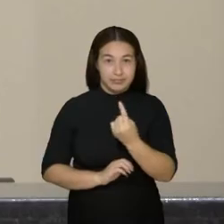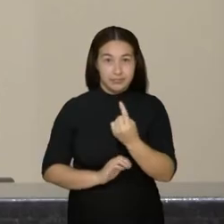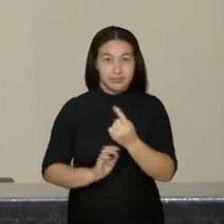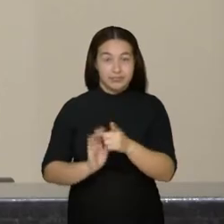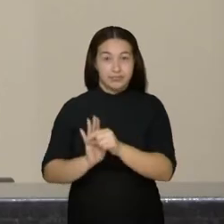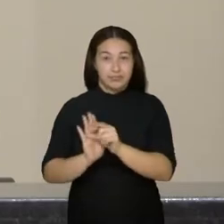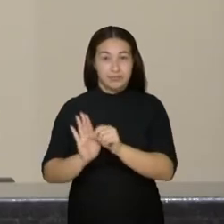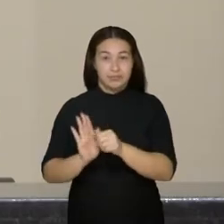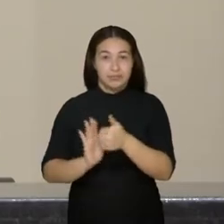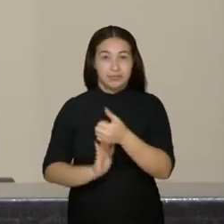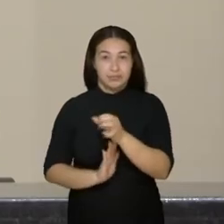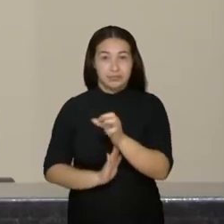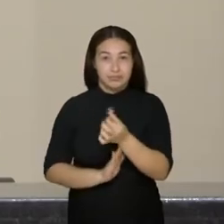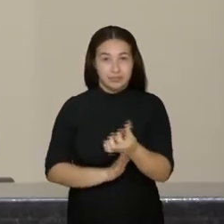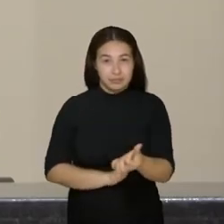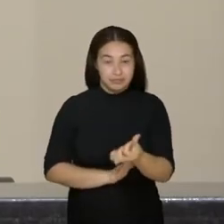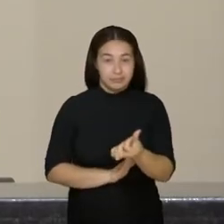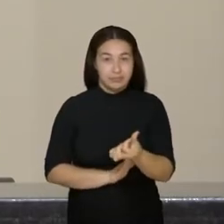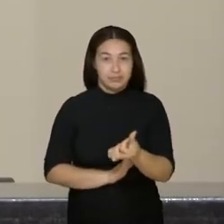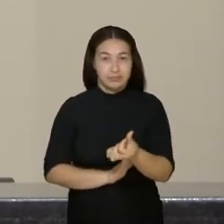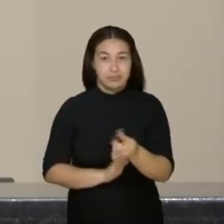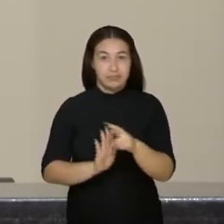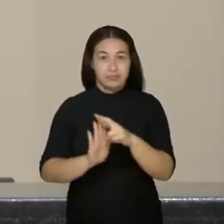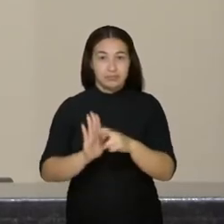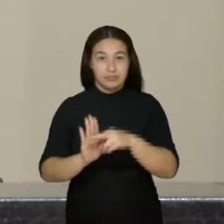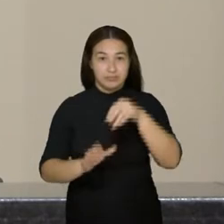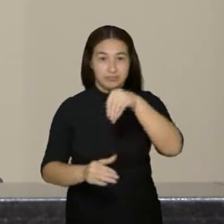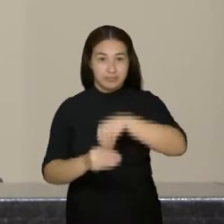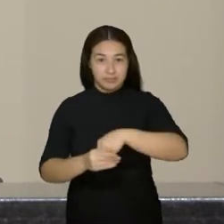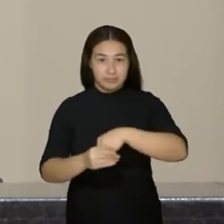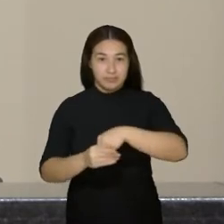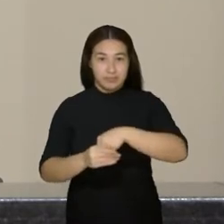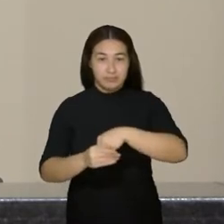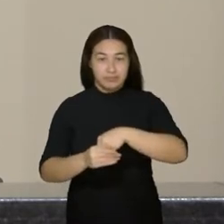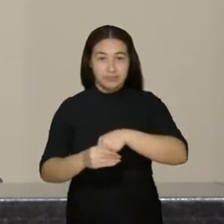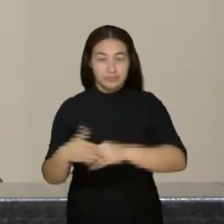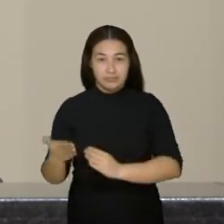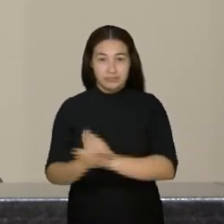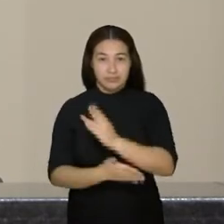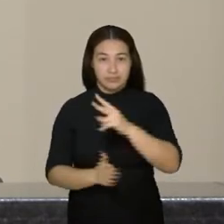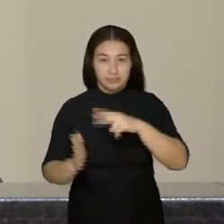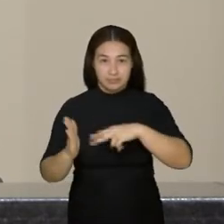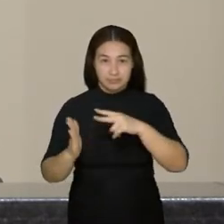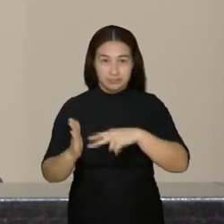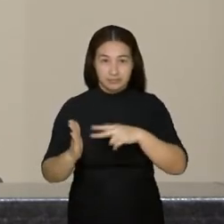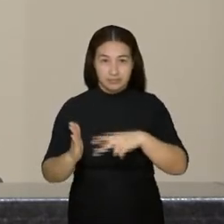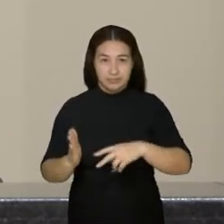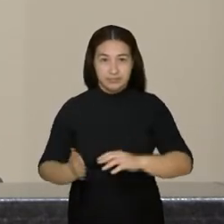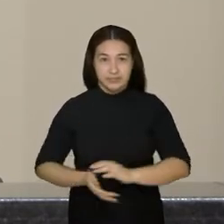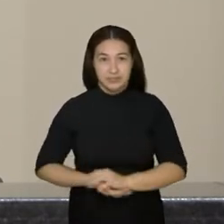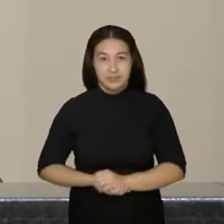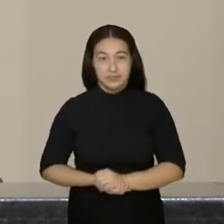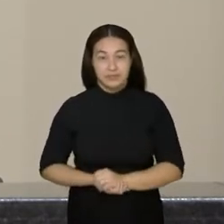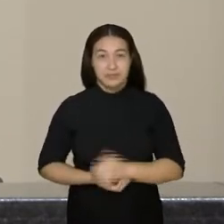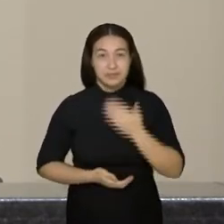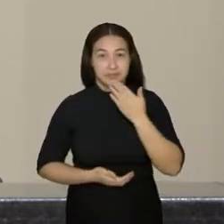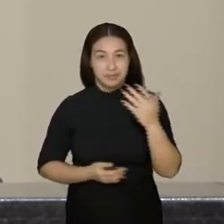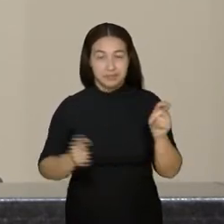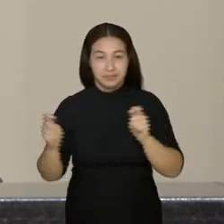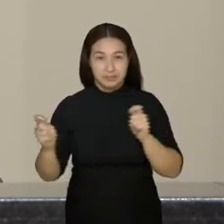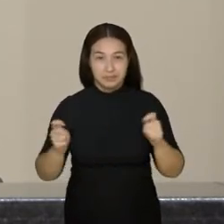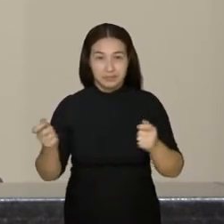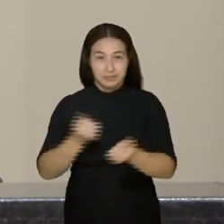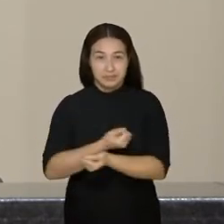do artigo 106 do regimento interno do ata por aprovado solicito